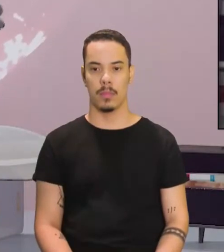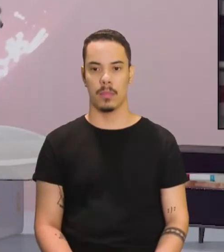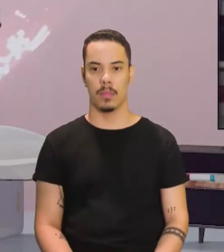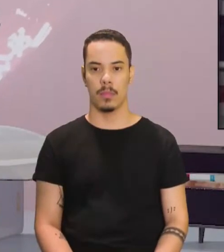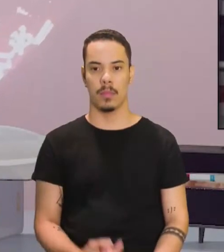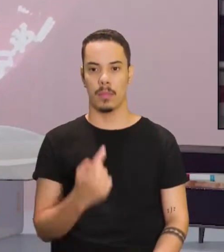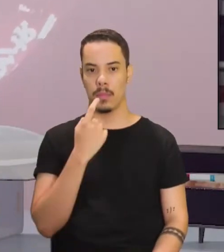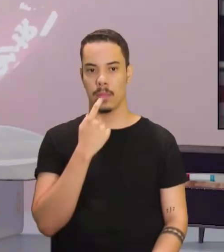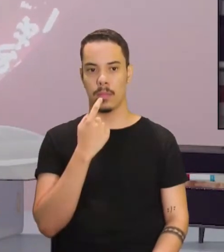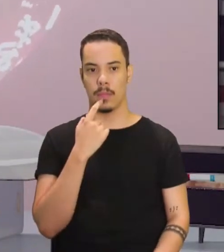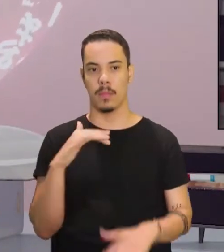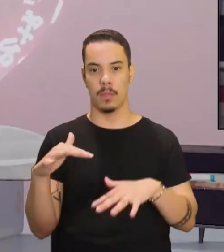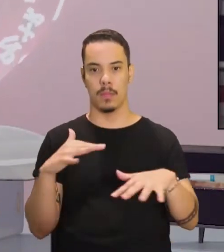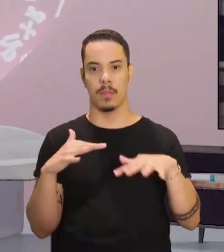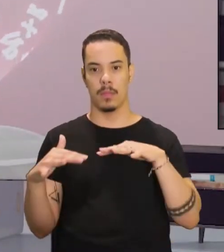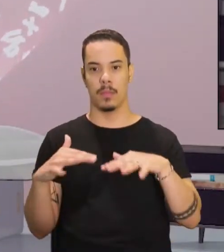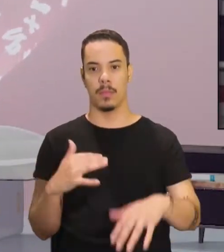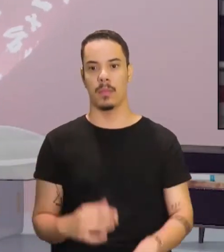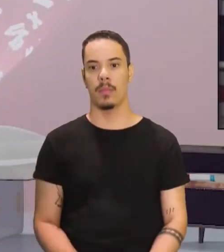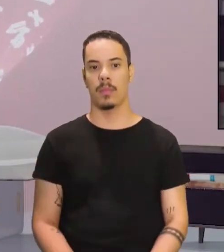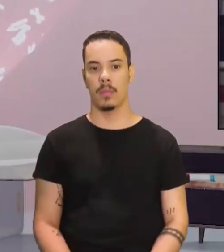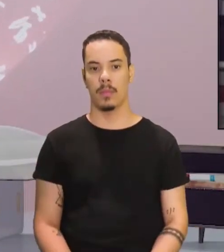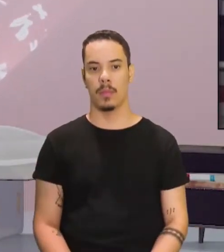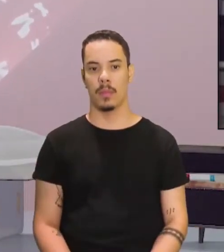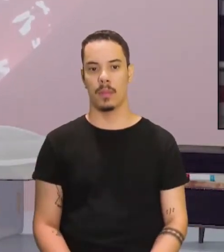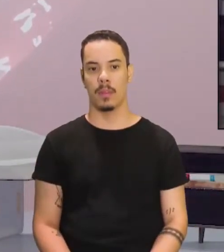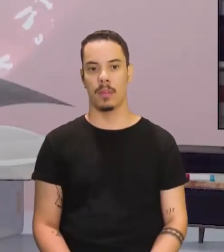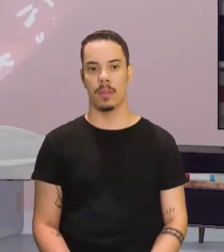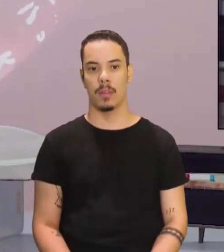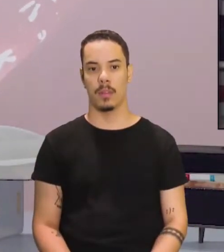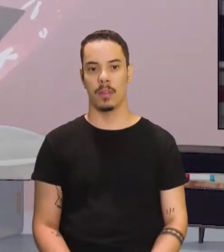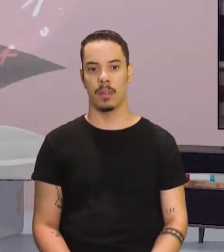Olha o movimento da professora Márcia com S.